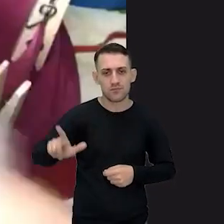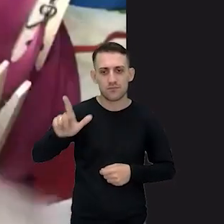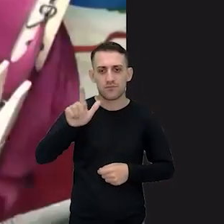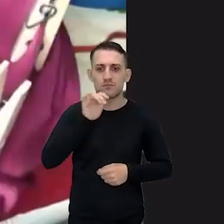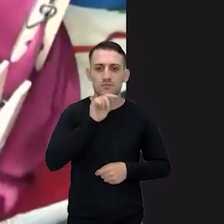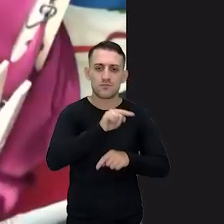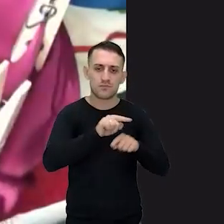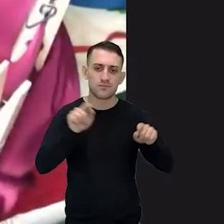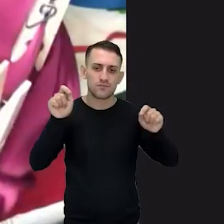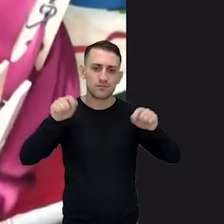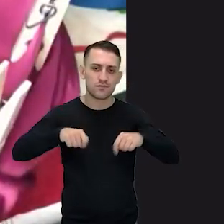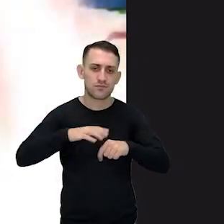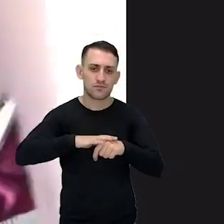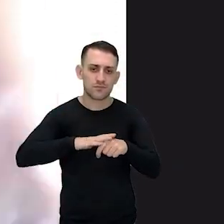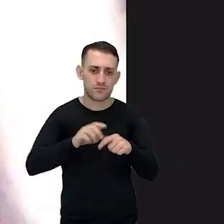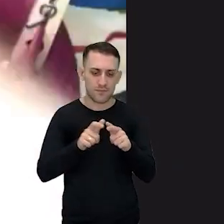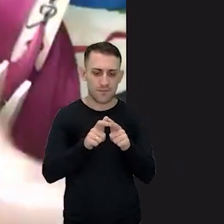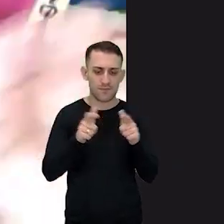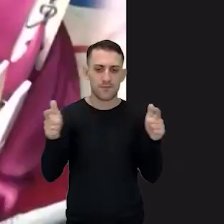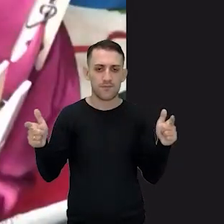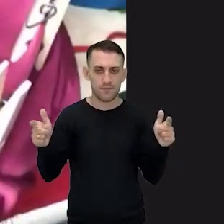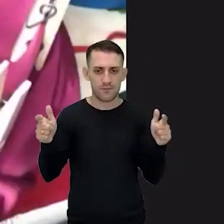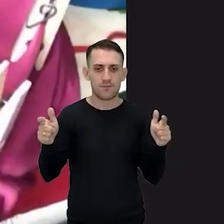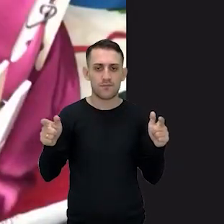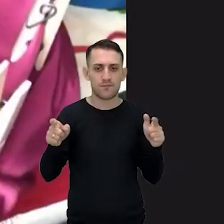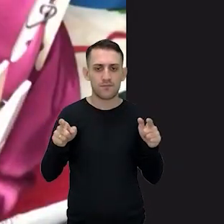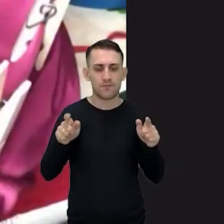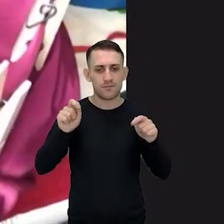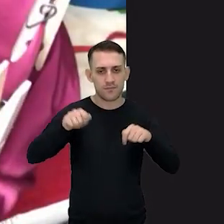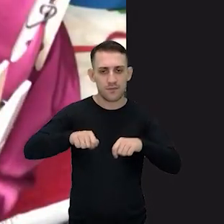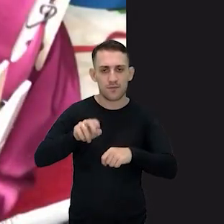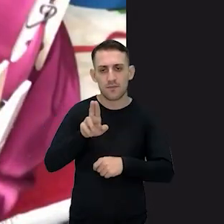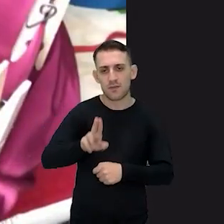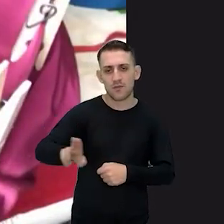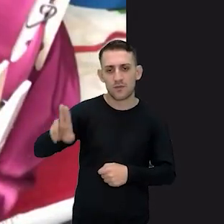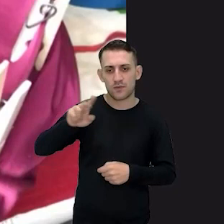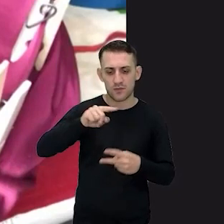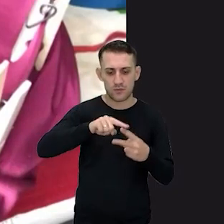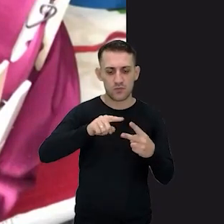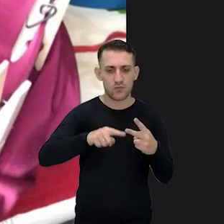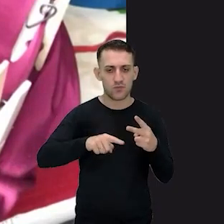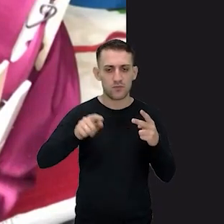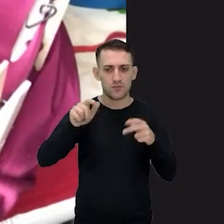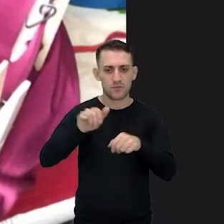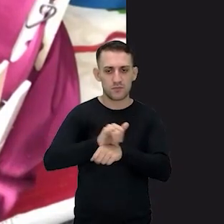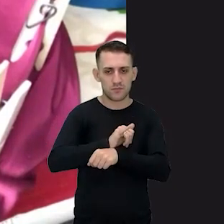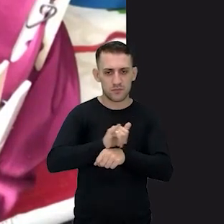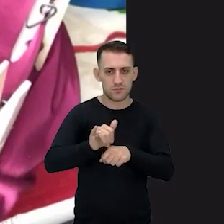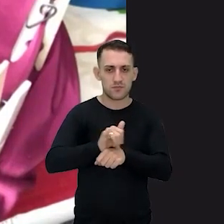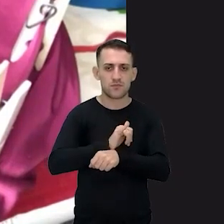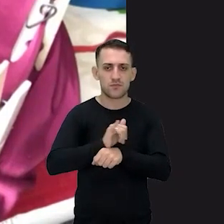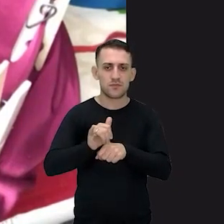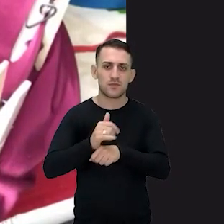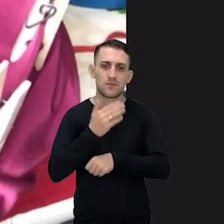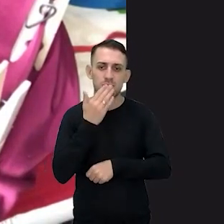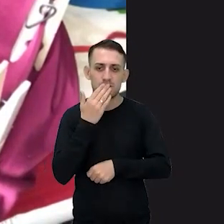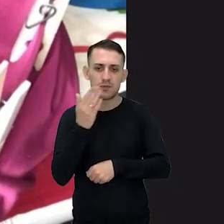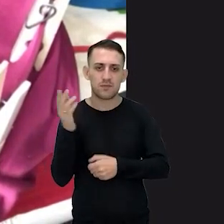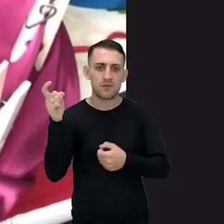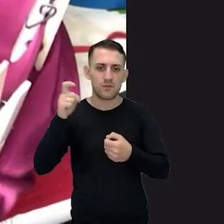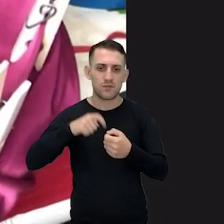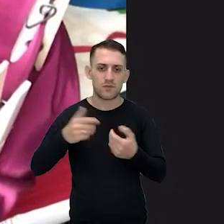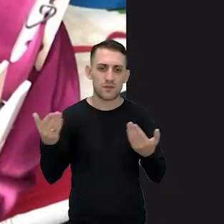fazer muito maior também, usando as suas possibilidades, tá? Vou pedir para